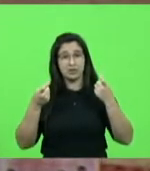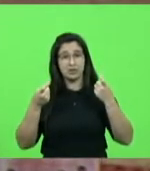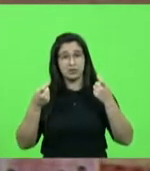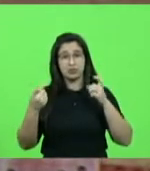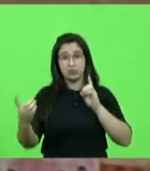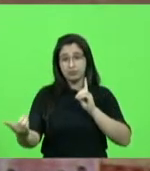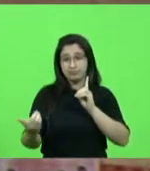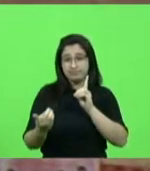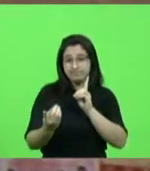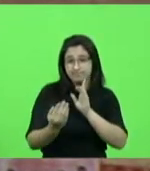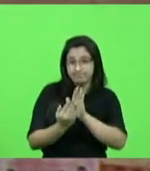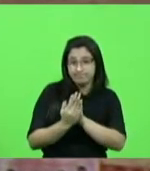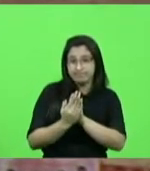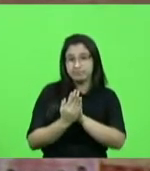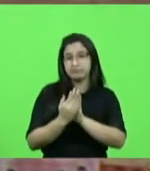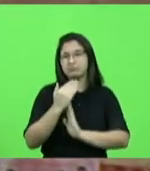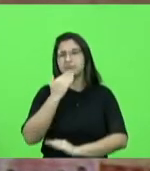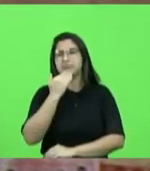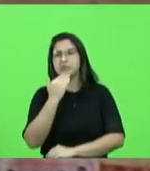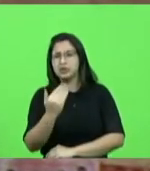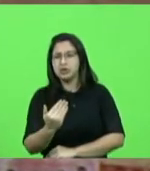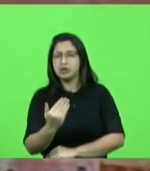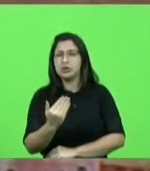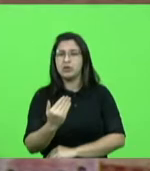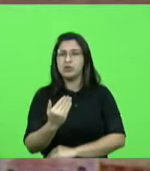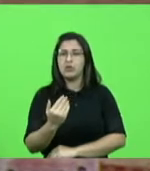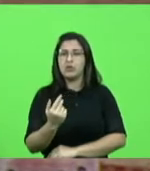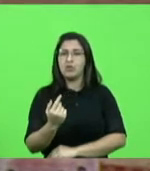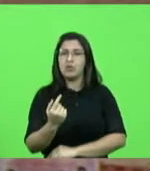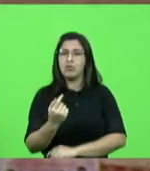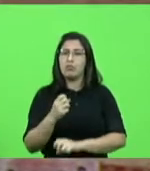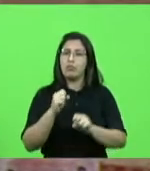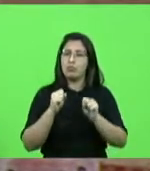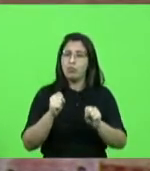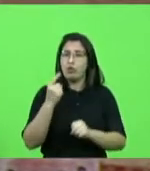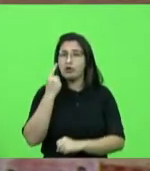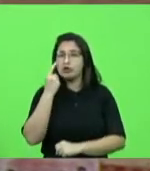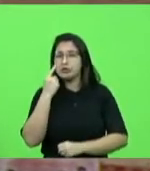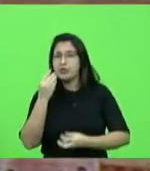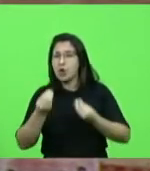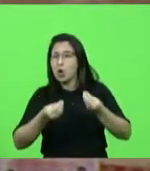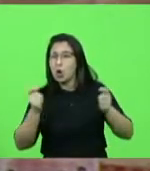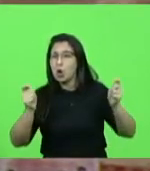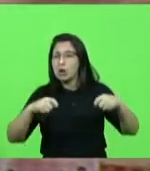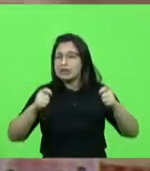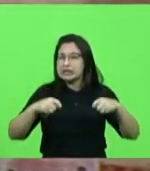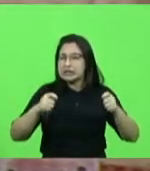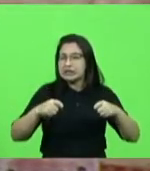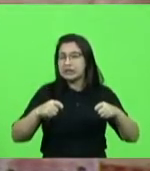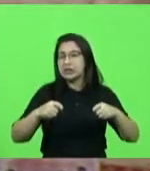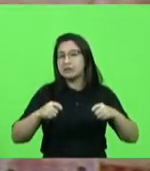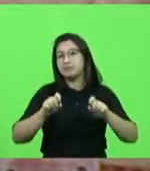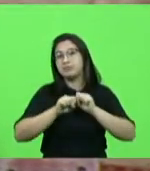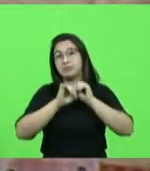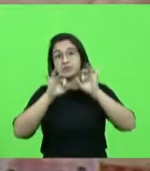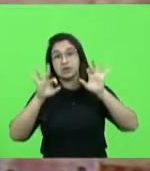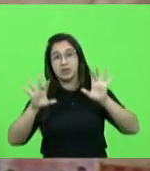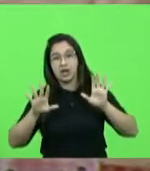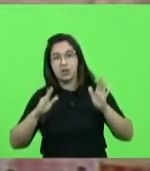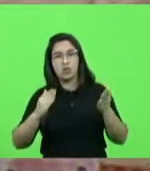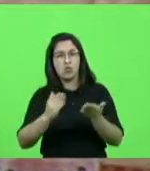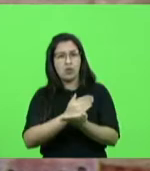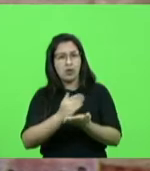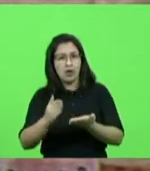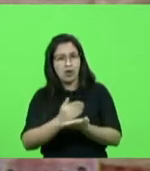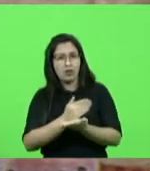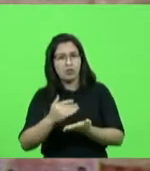pediram para que a gente visse essa possibilidade. Confesso que, em até alguns momentos,